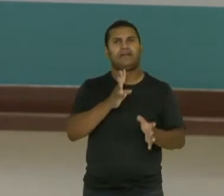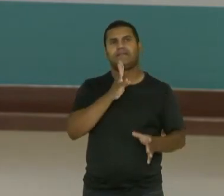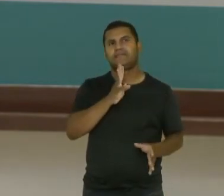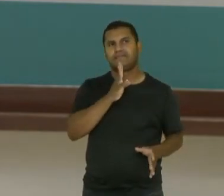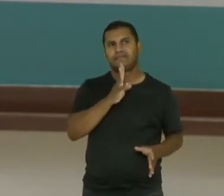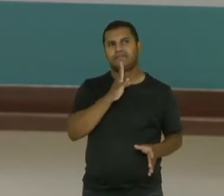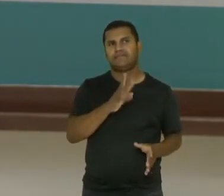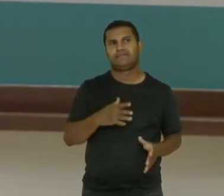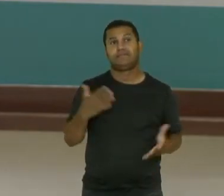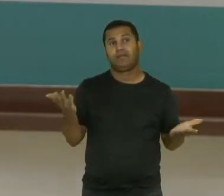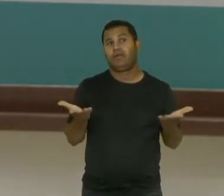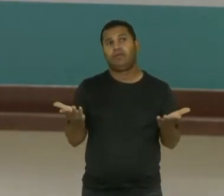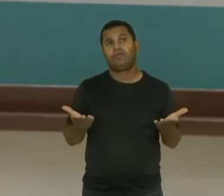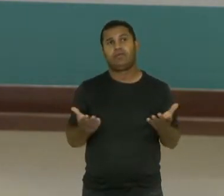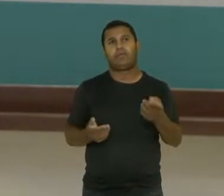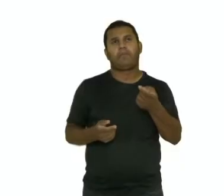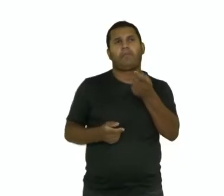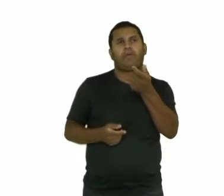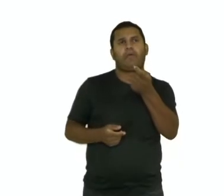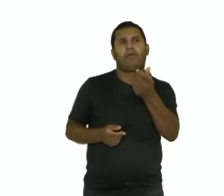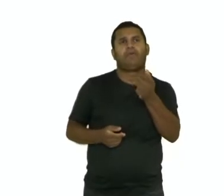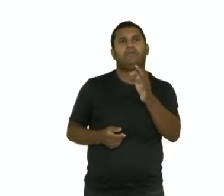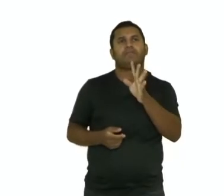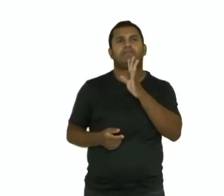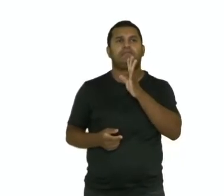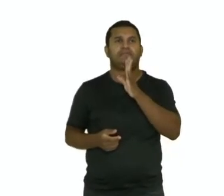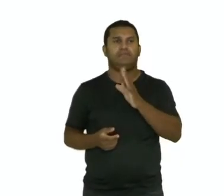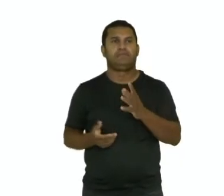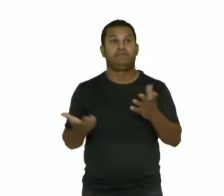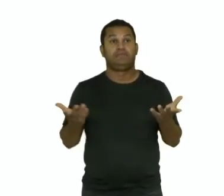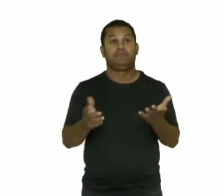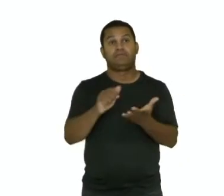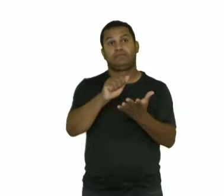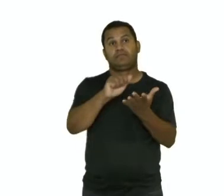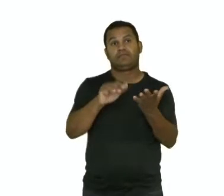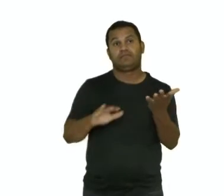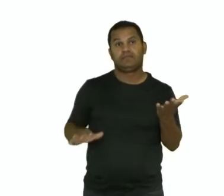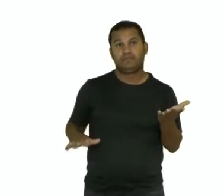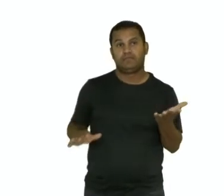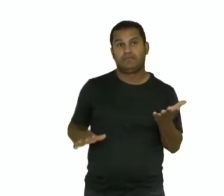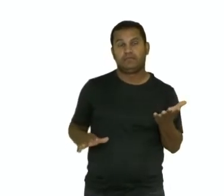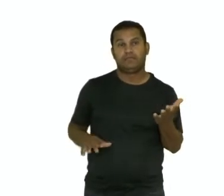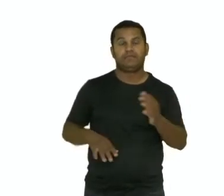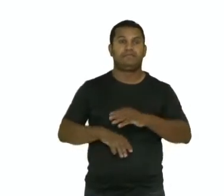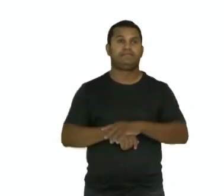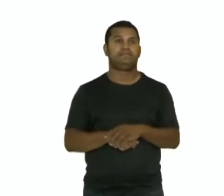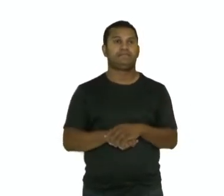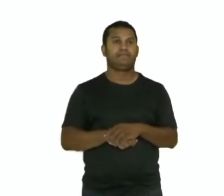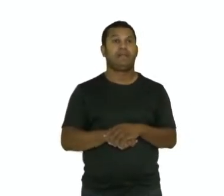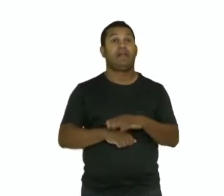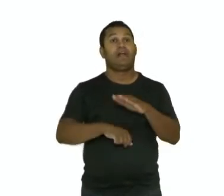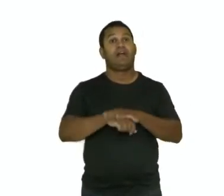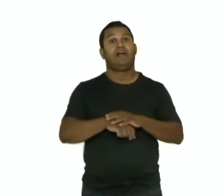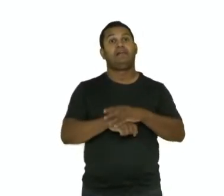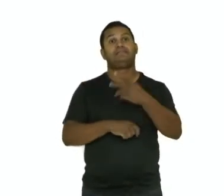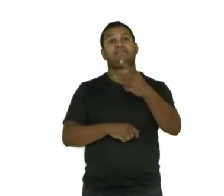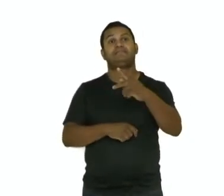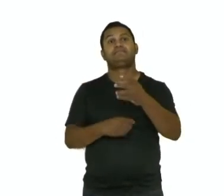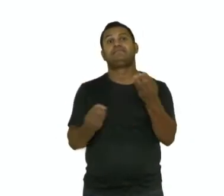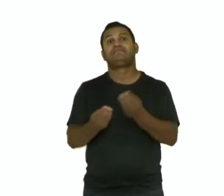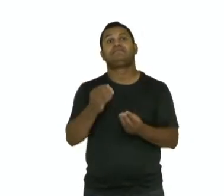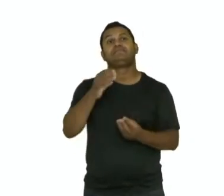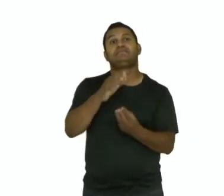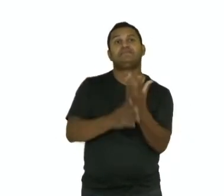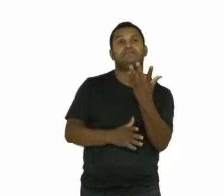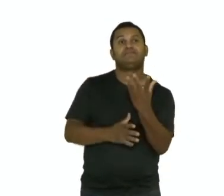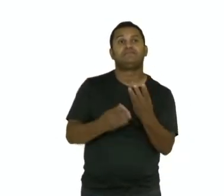praticamos tanto mais. Vamos para a nossa primeira atividade. Que tal construirmos nossas próprias maracas? Assista